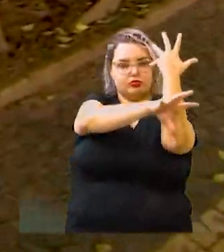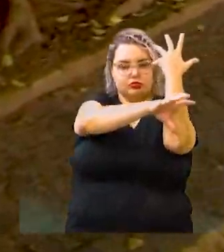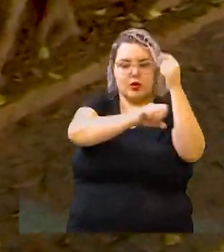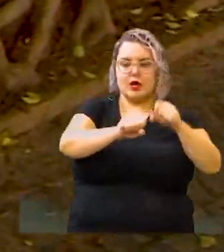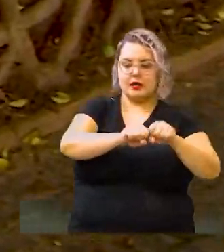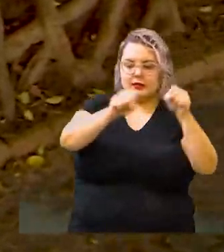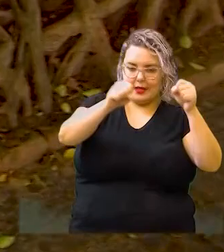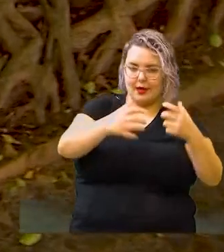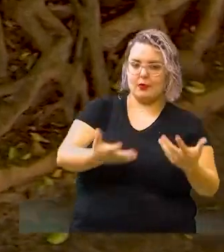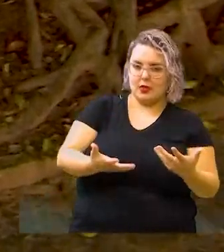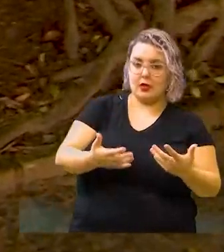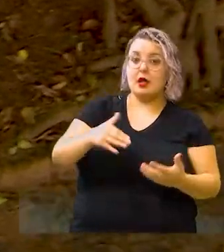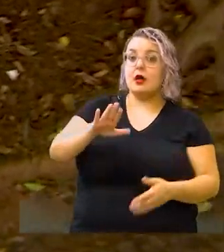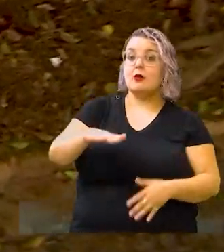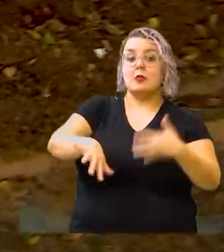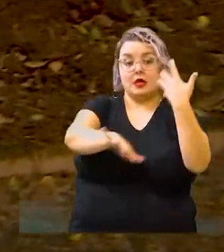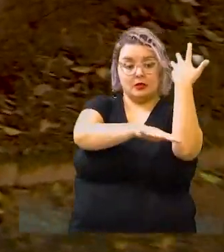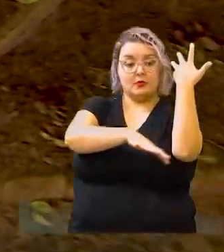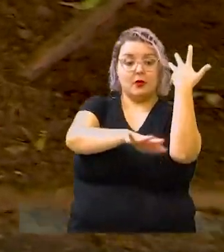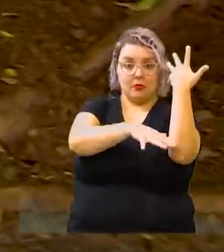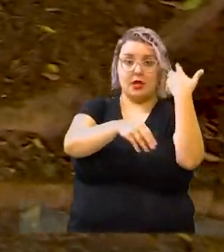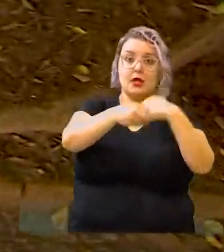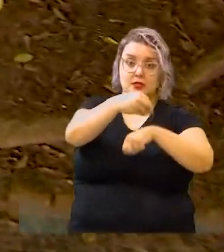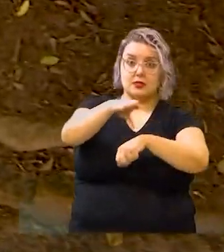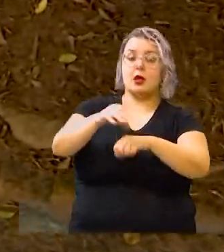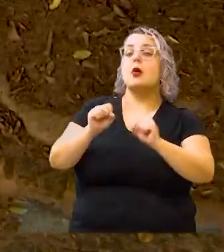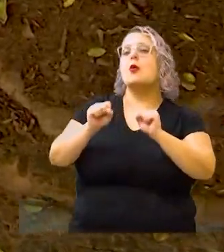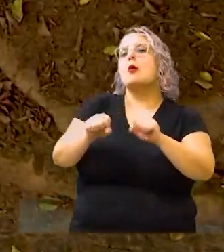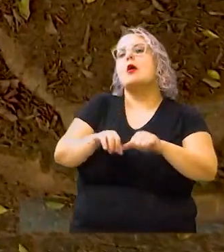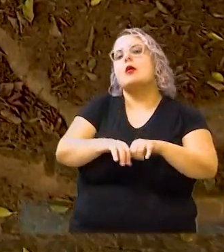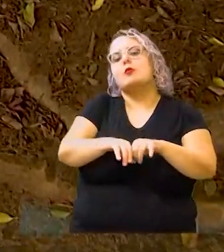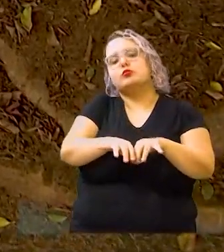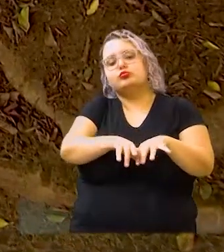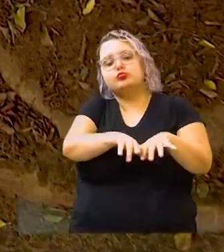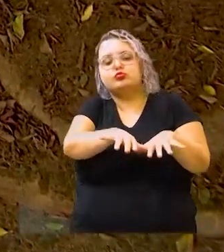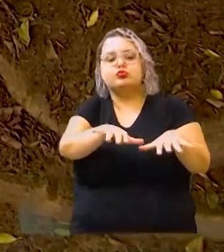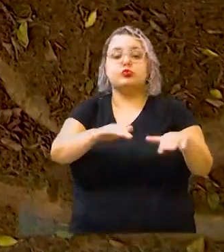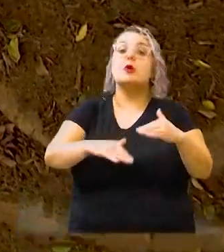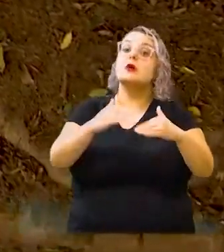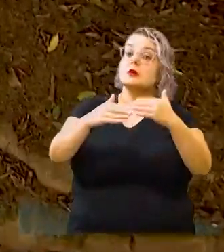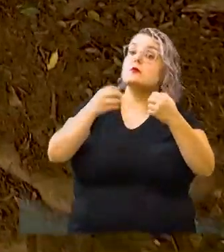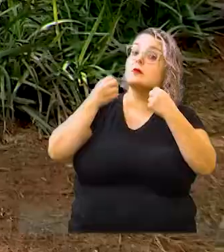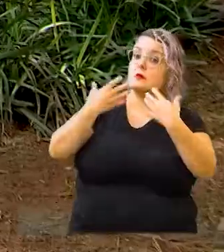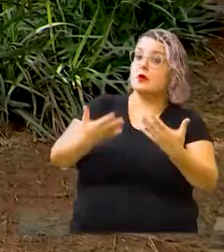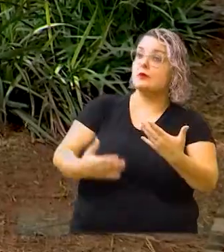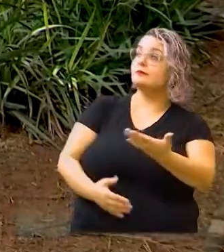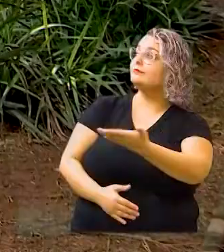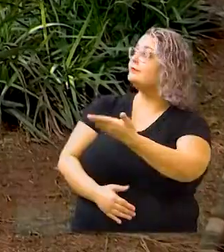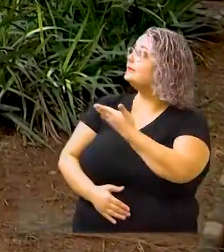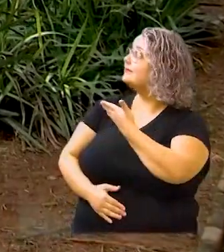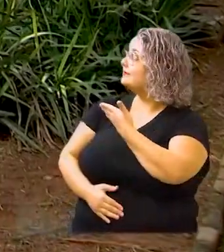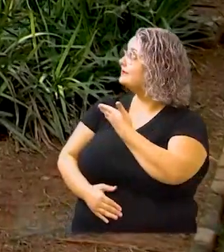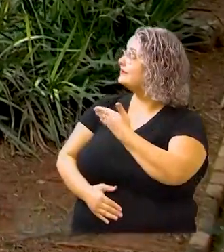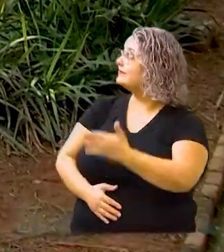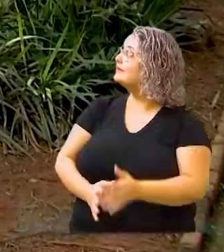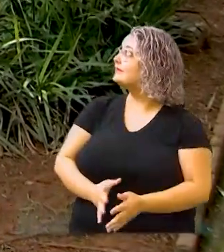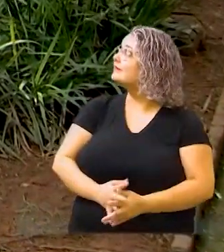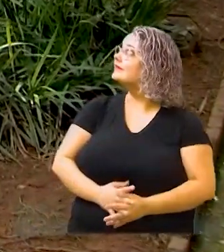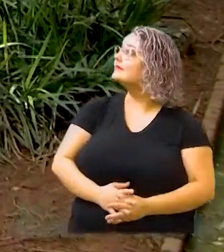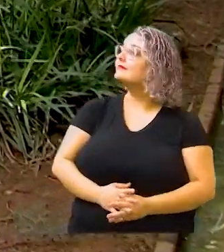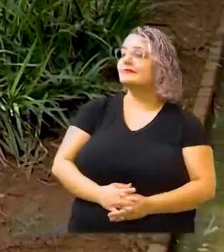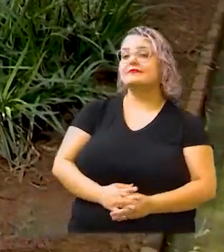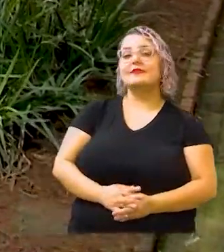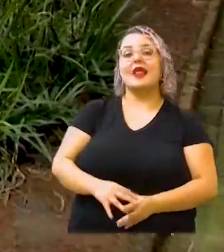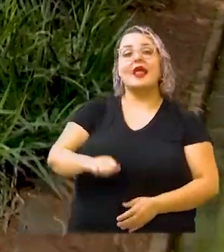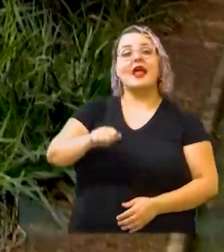estoura o calçamento. Ela é mais indicada para praças, onde ela pode se desenvolver bem. Agora, a gente está vendo aqui